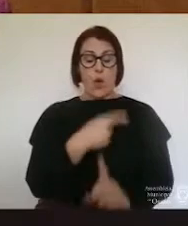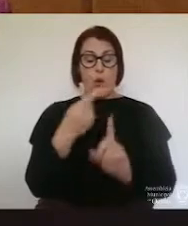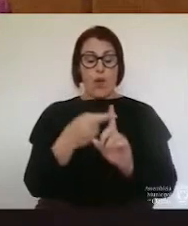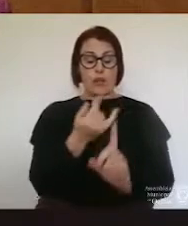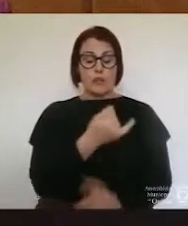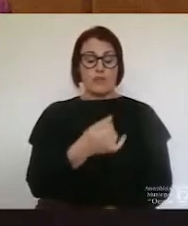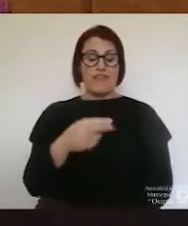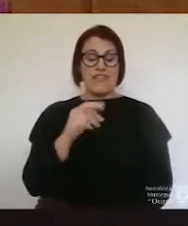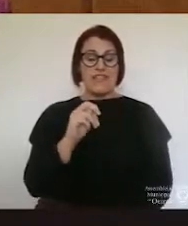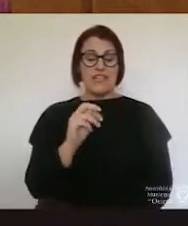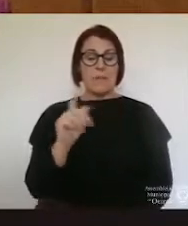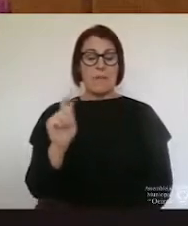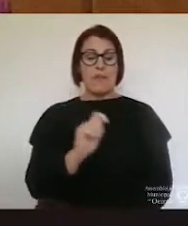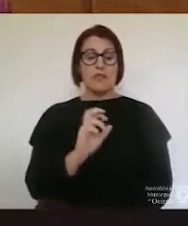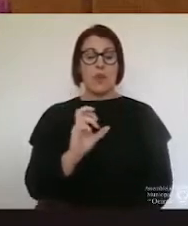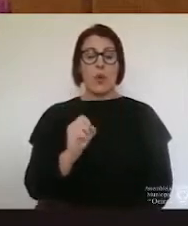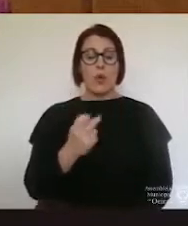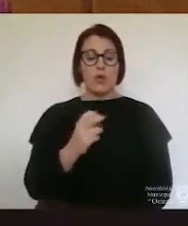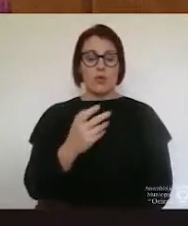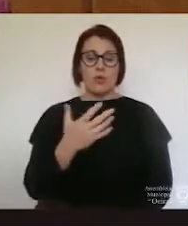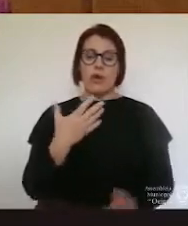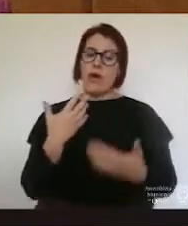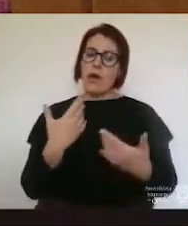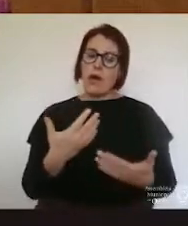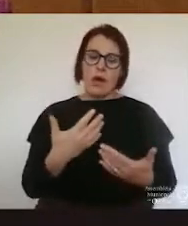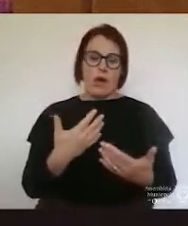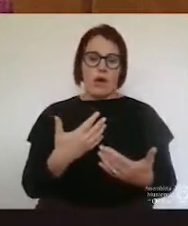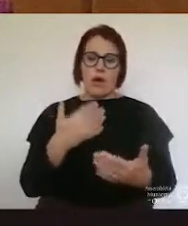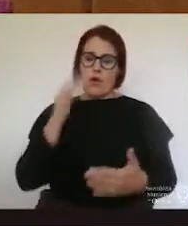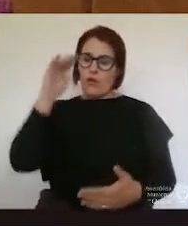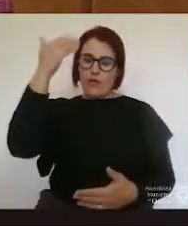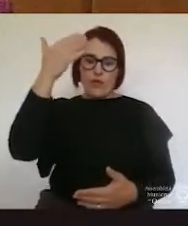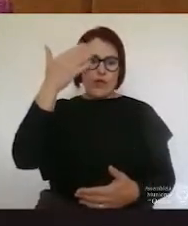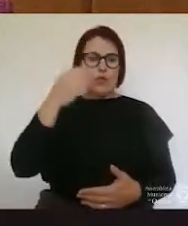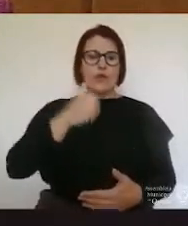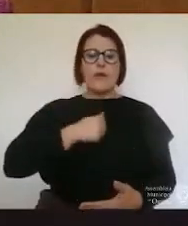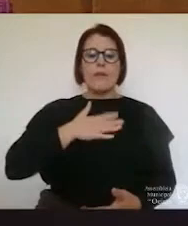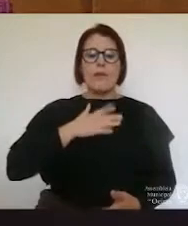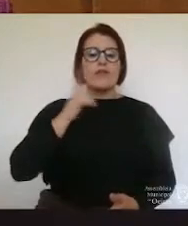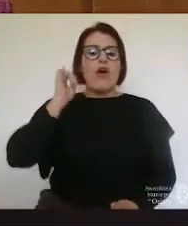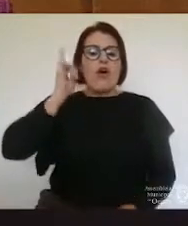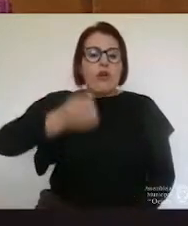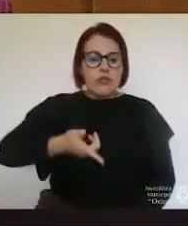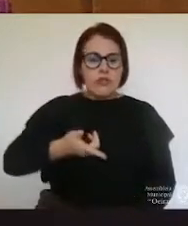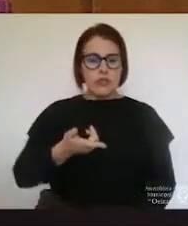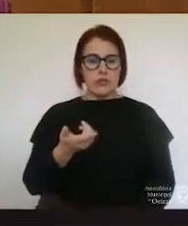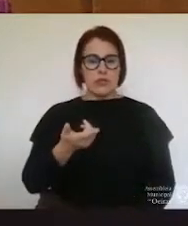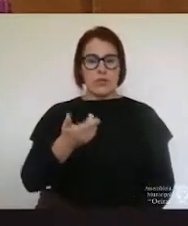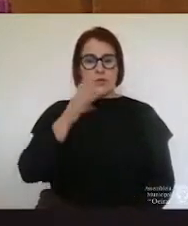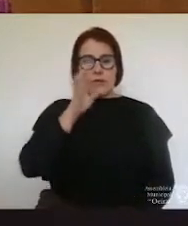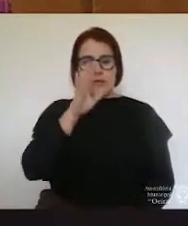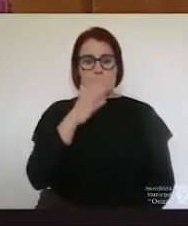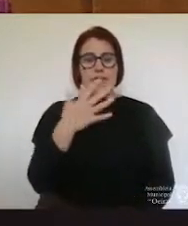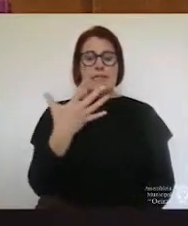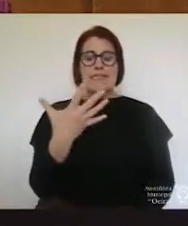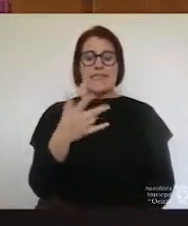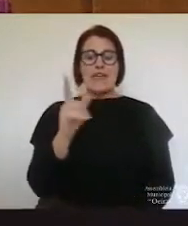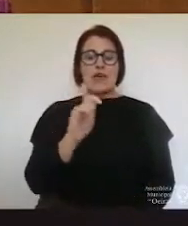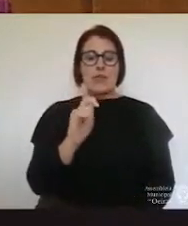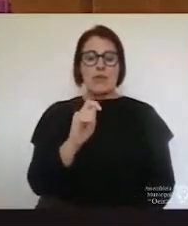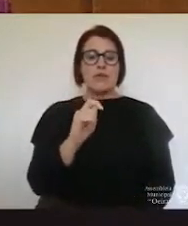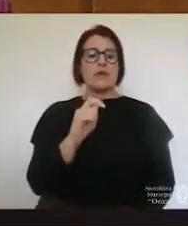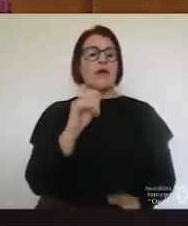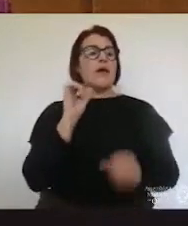É tempo de se desenhar o futuro da empresa. Se agora levarmos mais 5 meses a tomar conhecimento sobre um